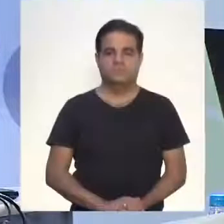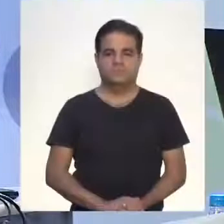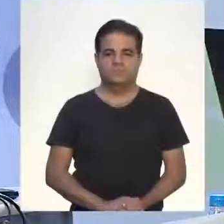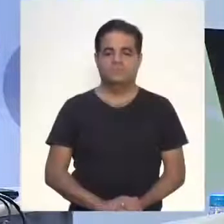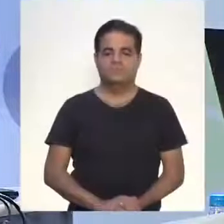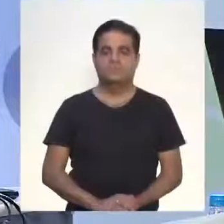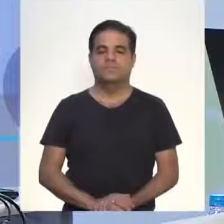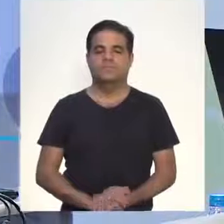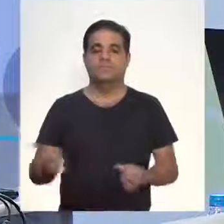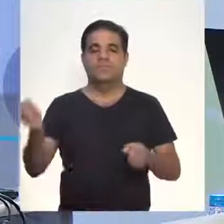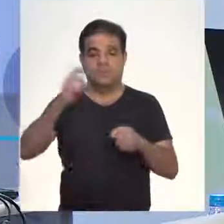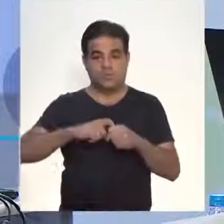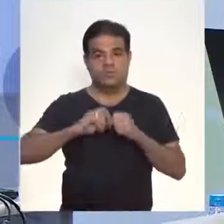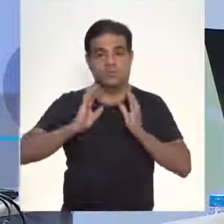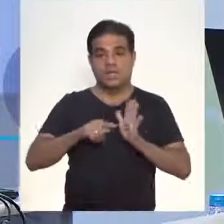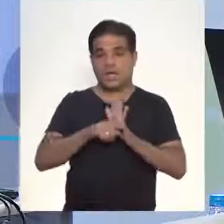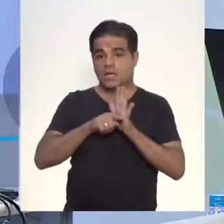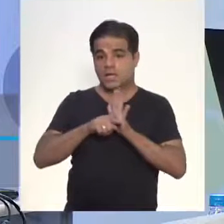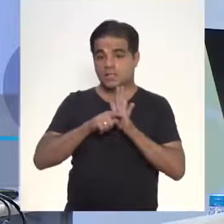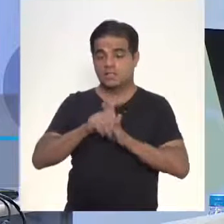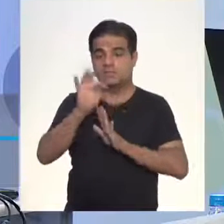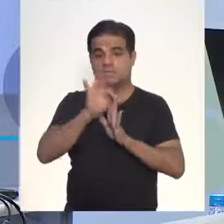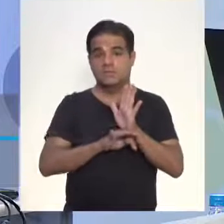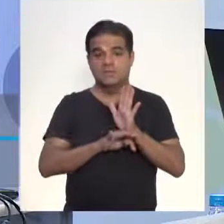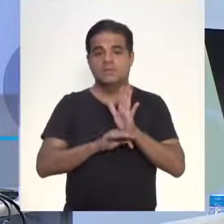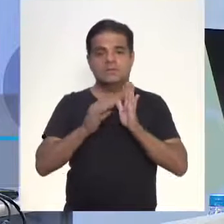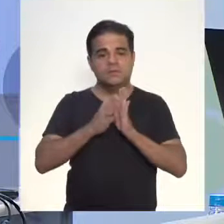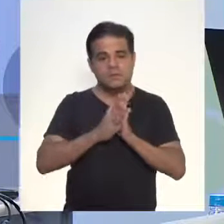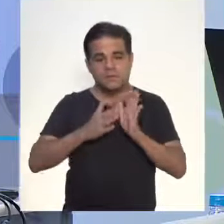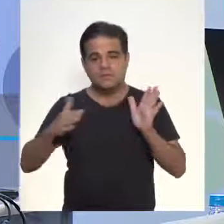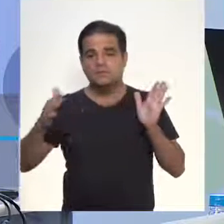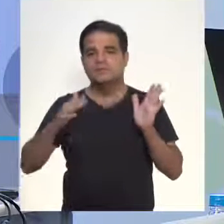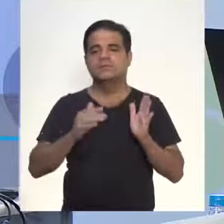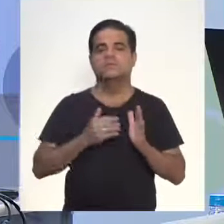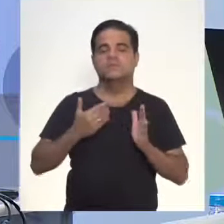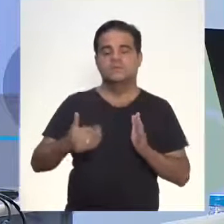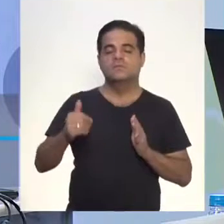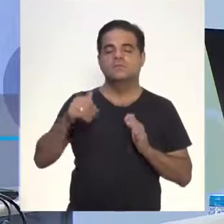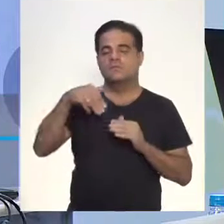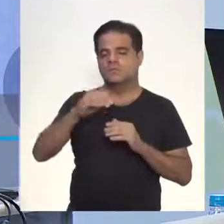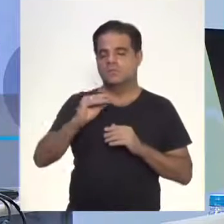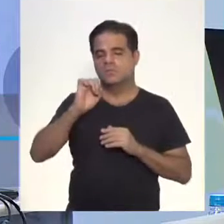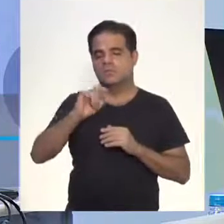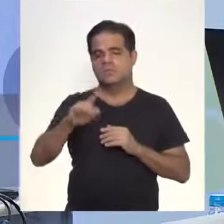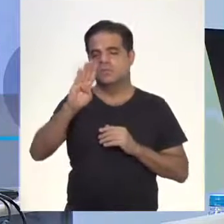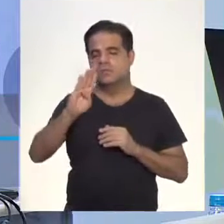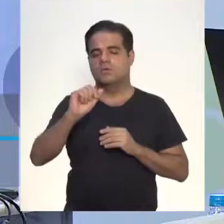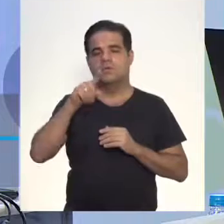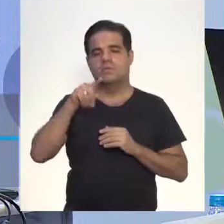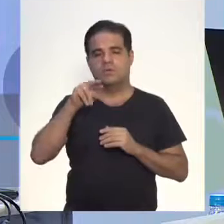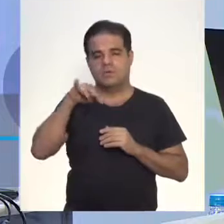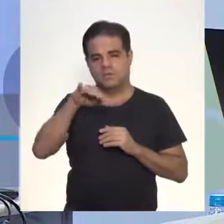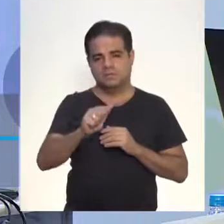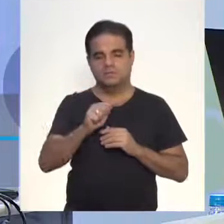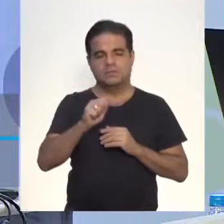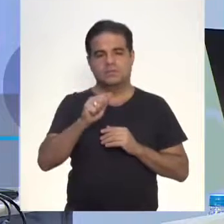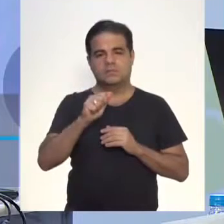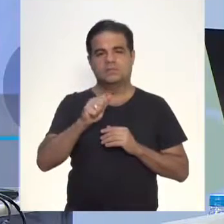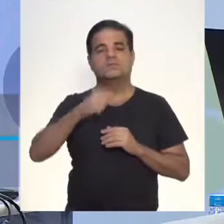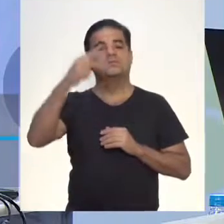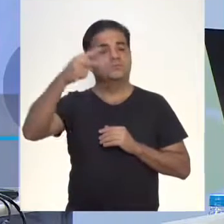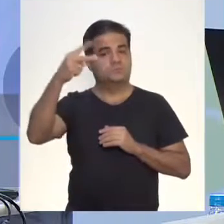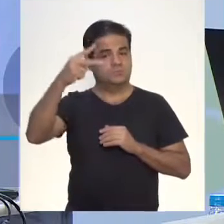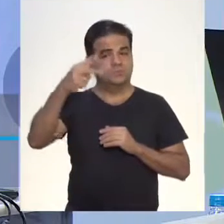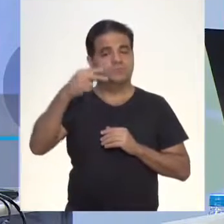de volta, analisando o texto do Manuel Bandeira, e aí eu entro com uma análise, né, segundo